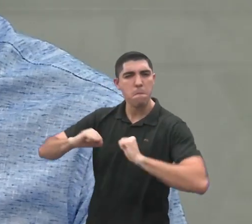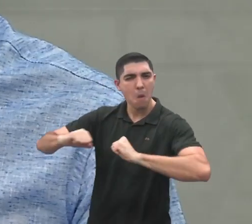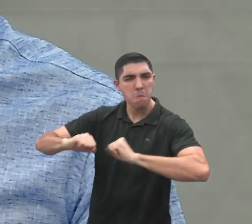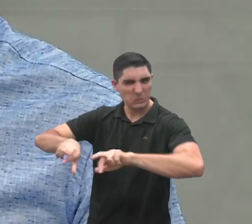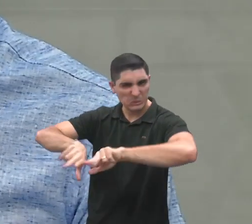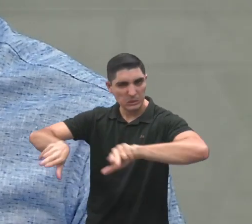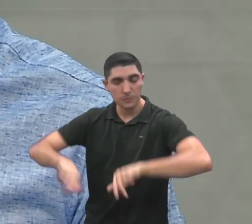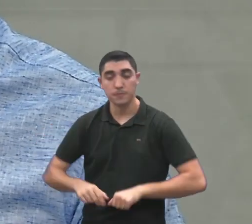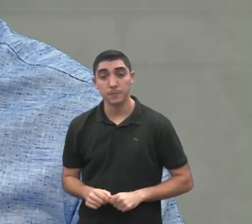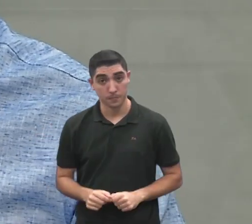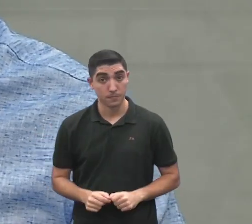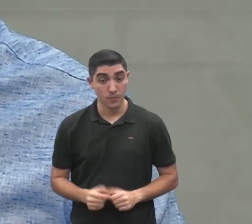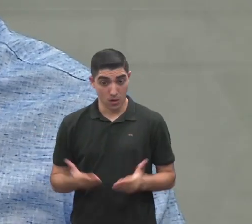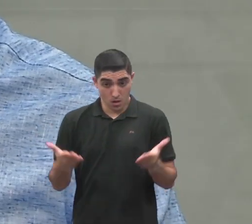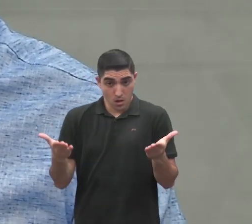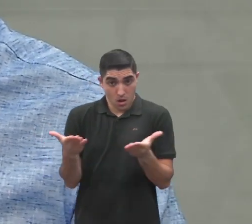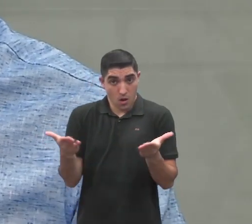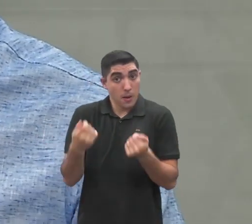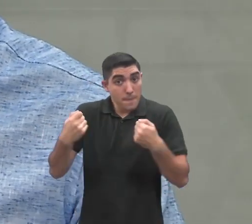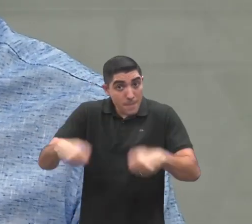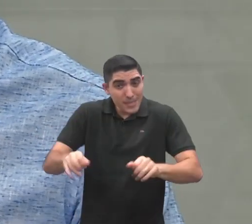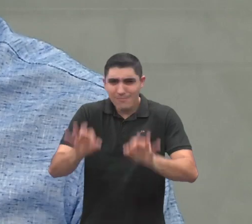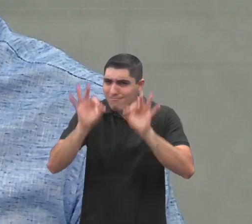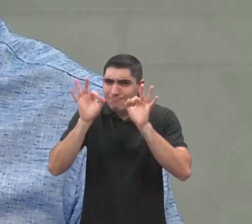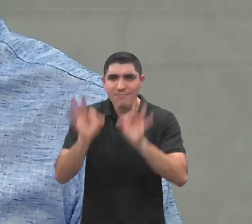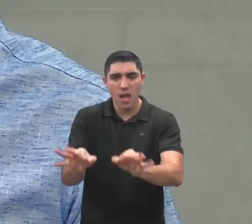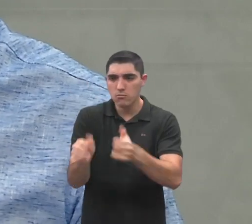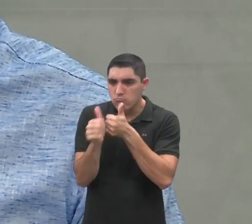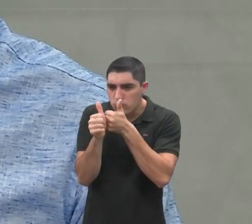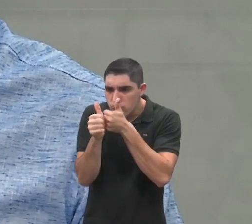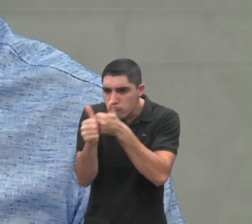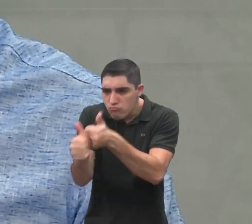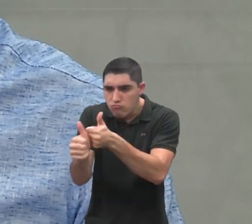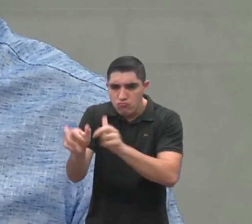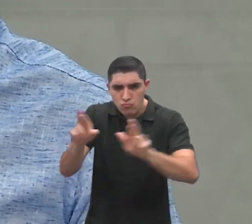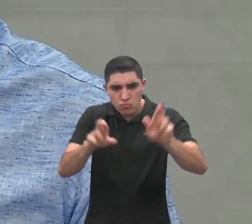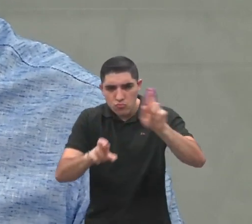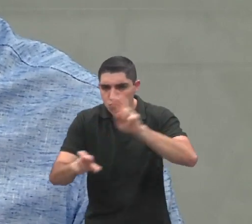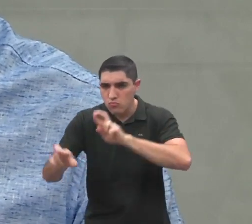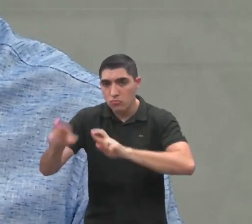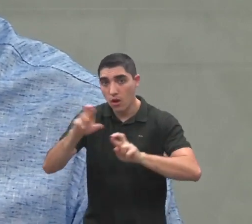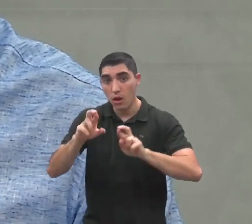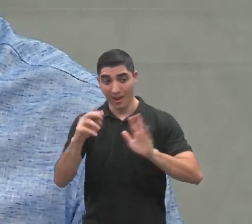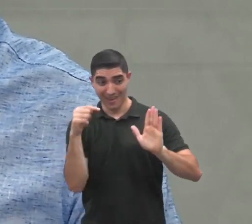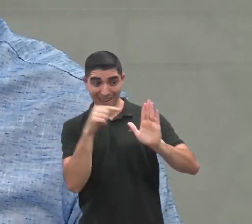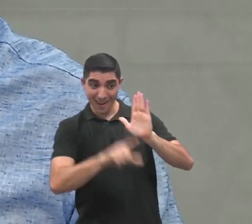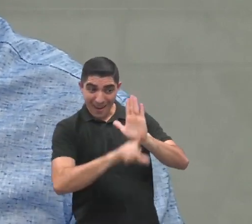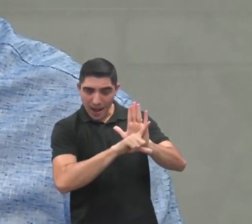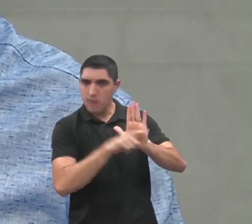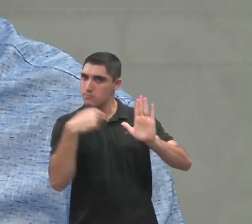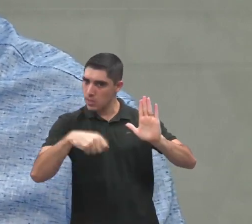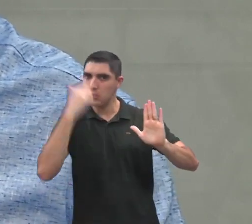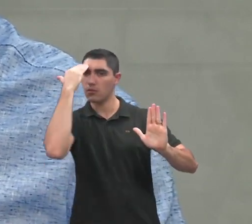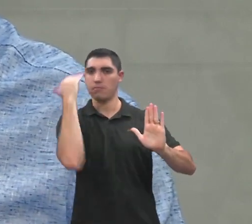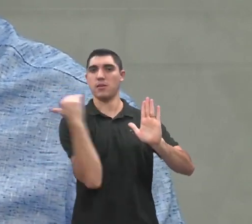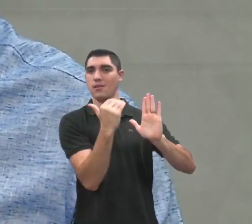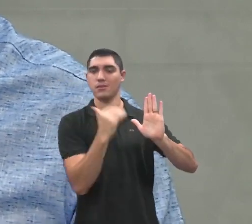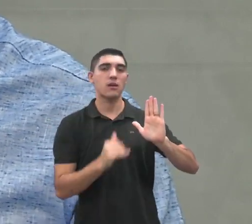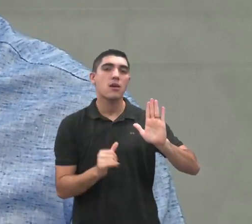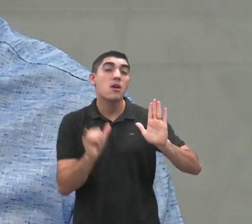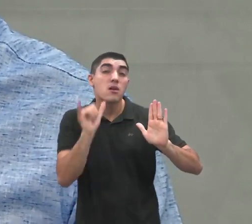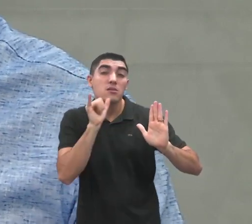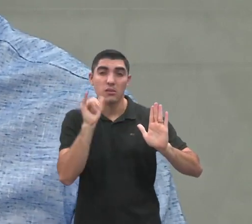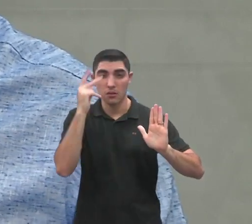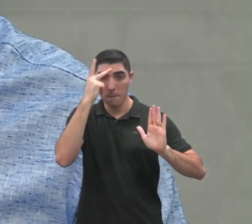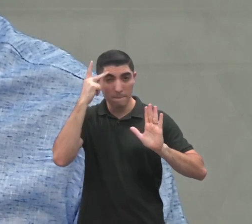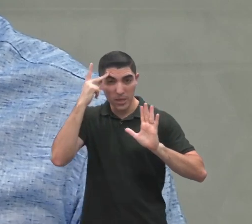O que nós precisamos agora é efetivamente fiscalizar e fazer cumprir essas leis.